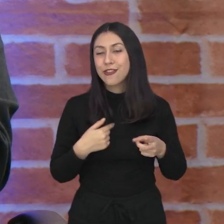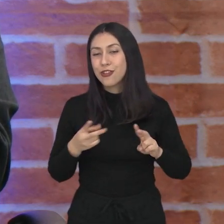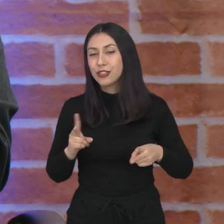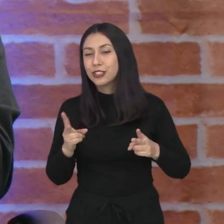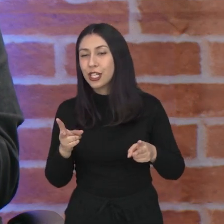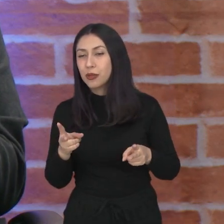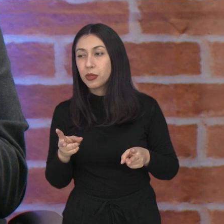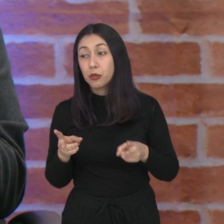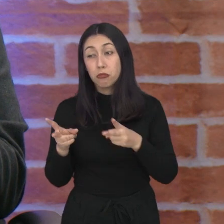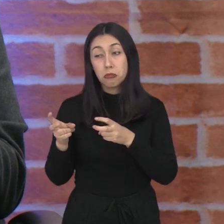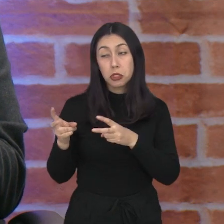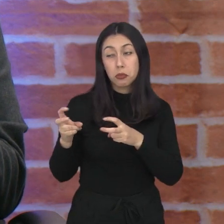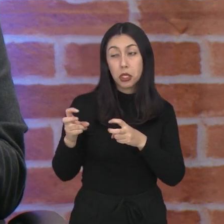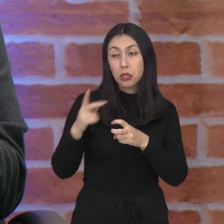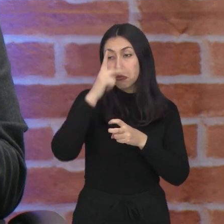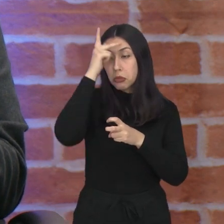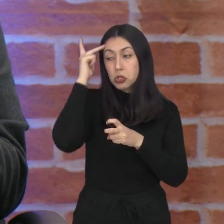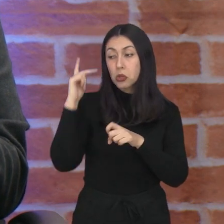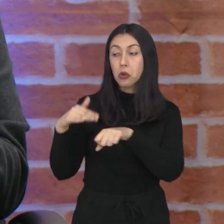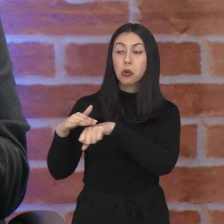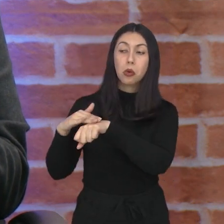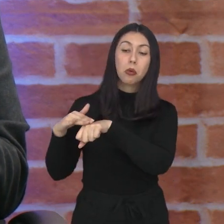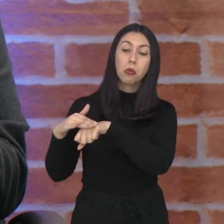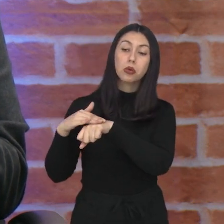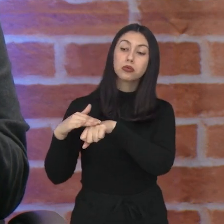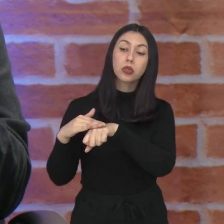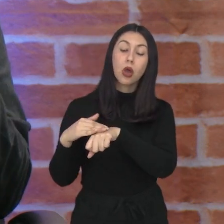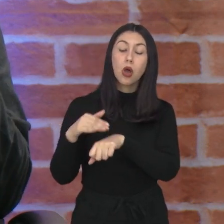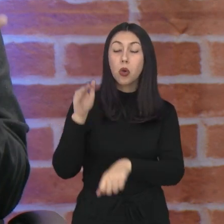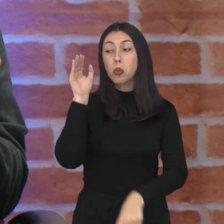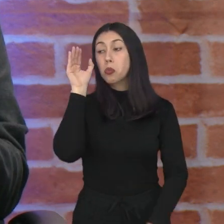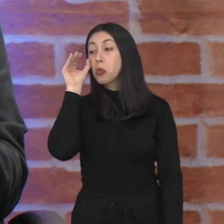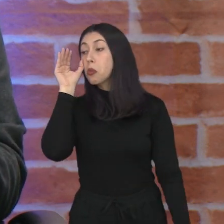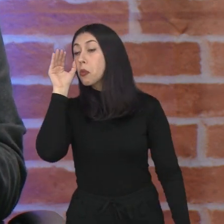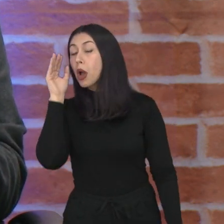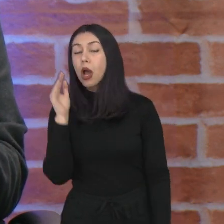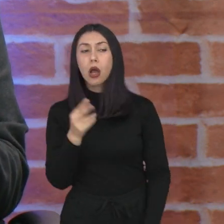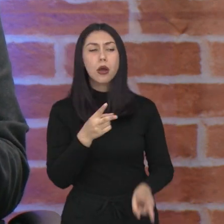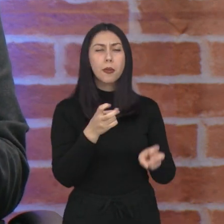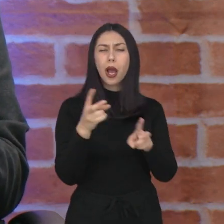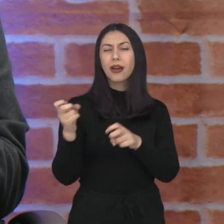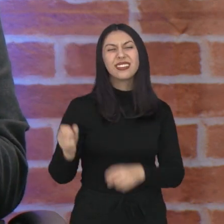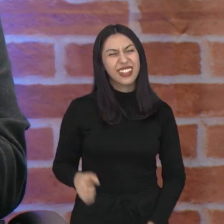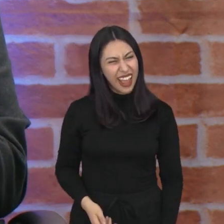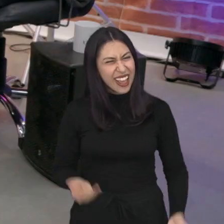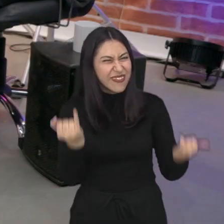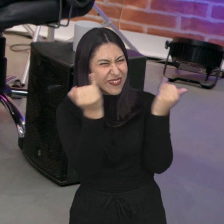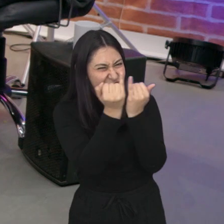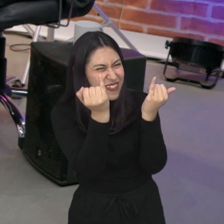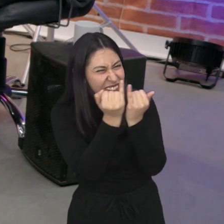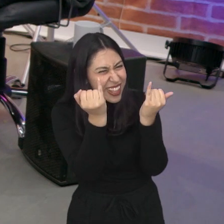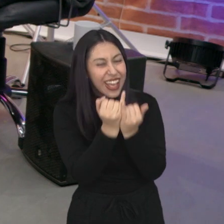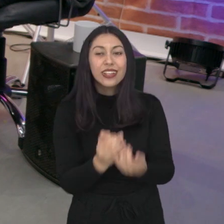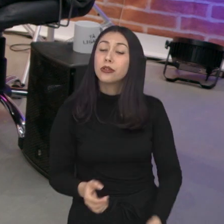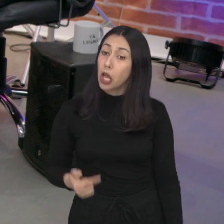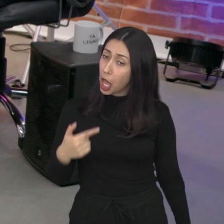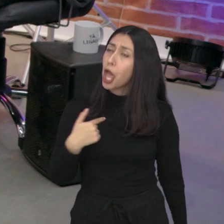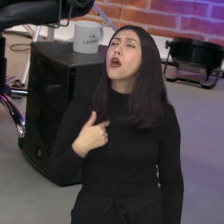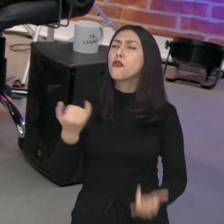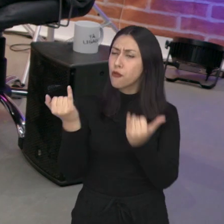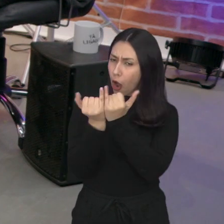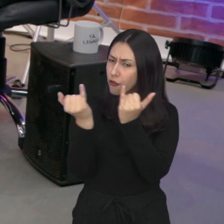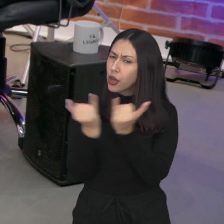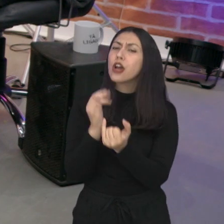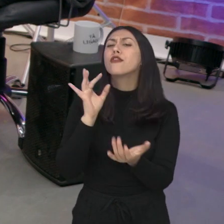sempre escutando as conversas dos outros, observando as pessoas. Fofoqueiro. Fofoqueiro, sou bem fofoqueiro.